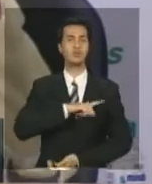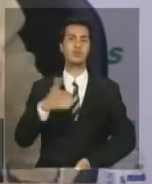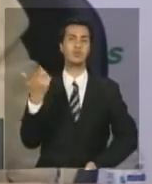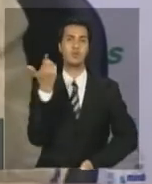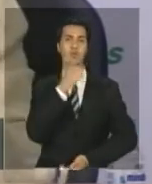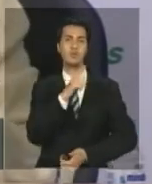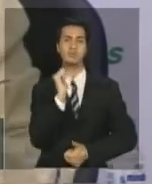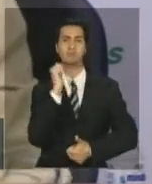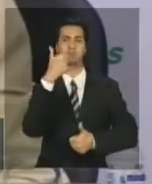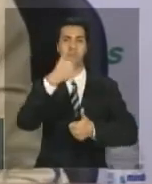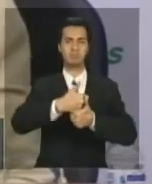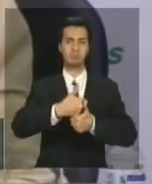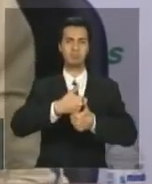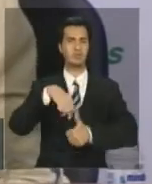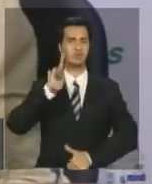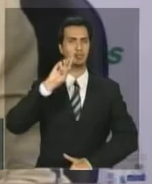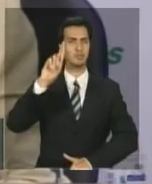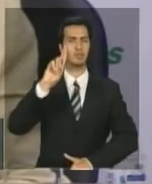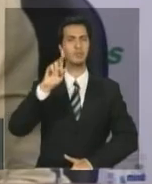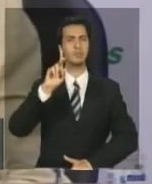posição número 1